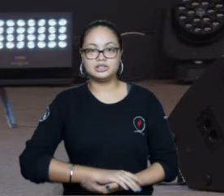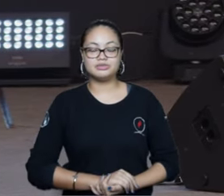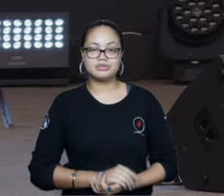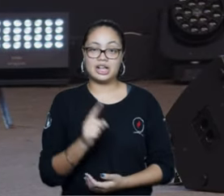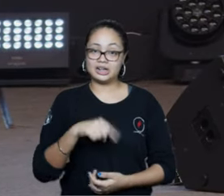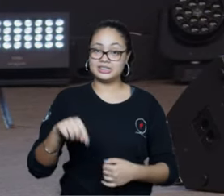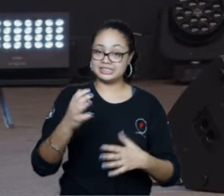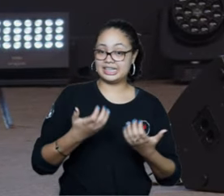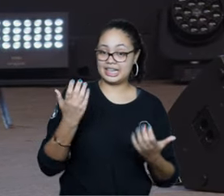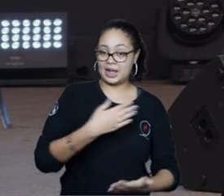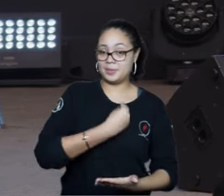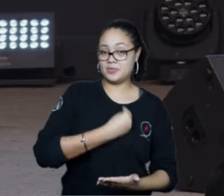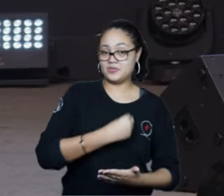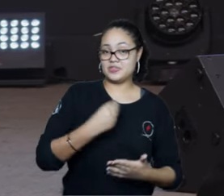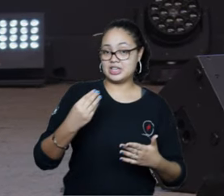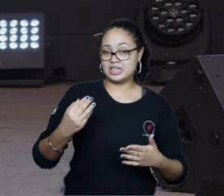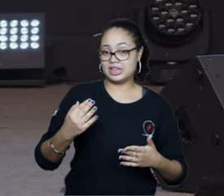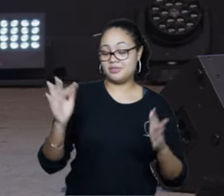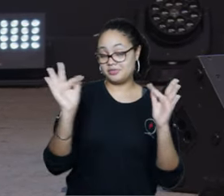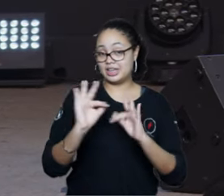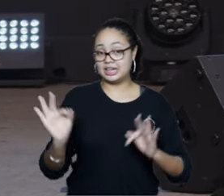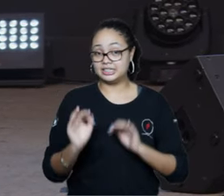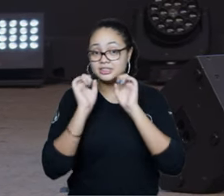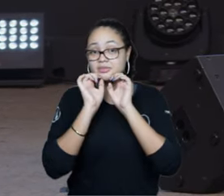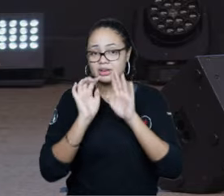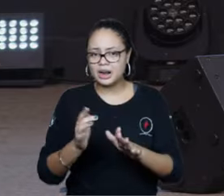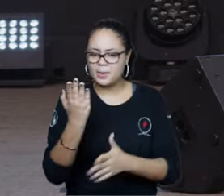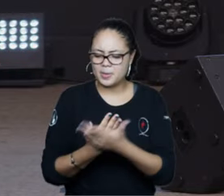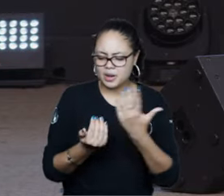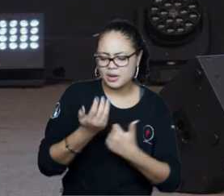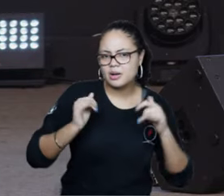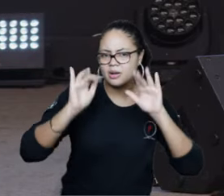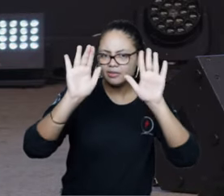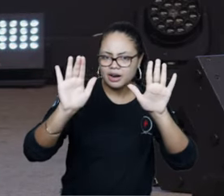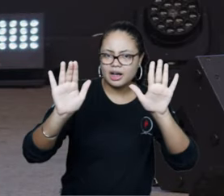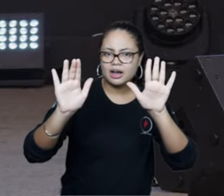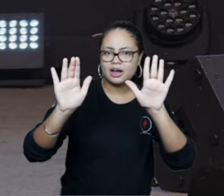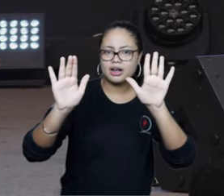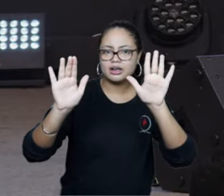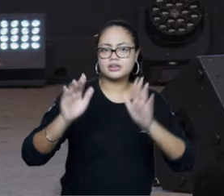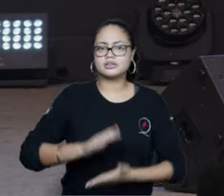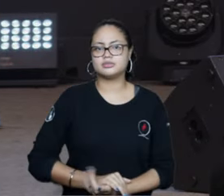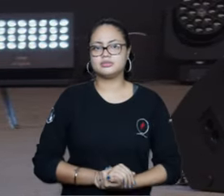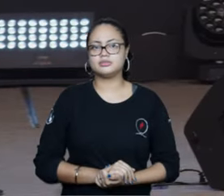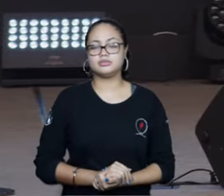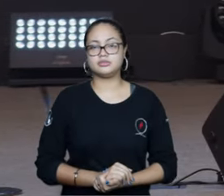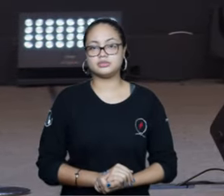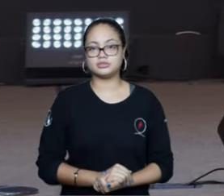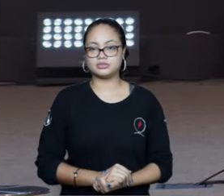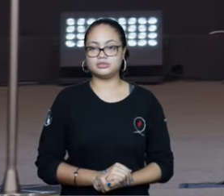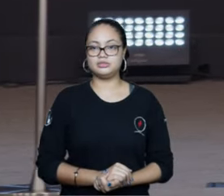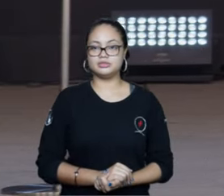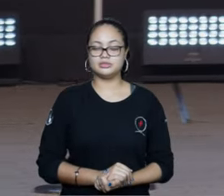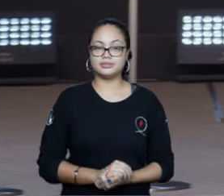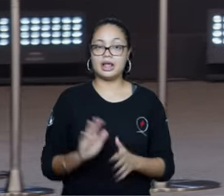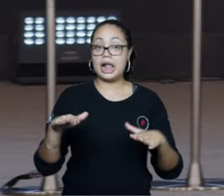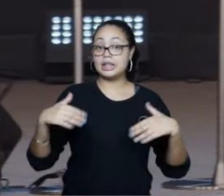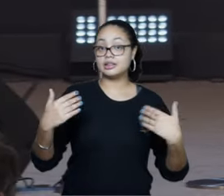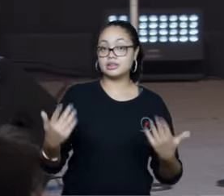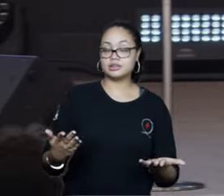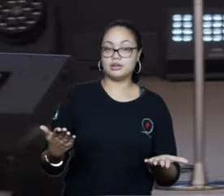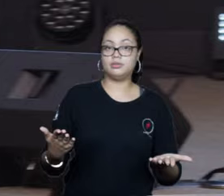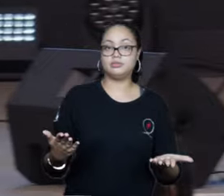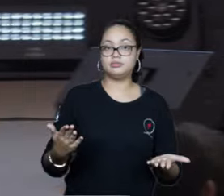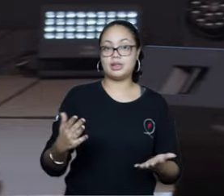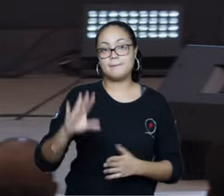você quer ter uma vida feliz você quer ter uma vida abençoada manifesta Diga aí diga com força então meu